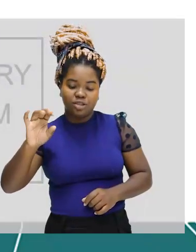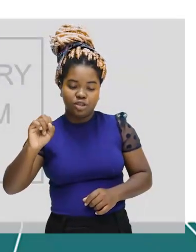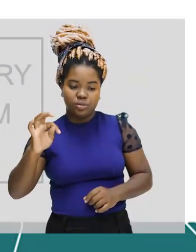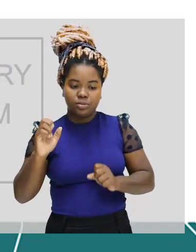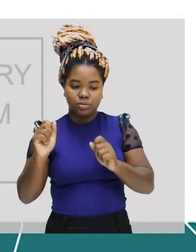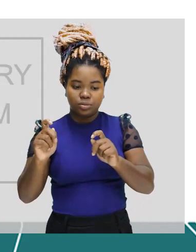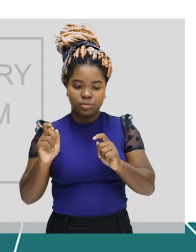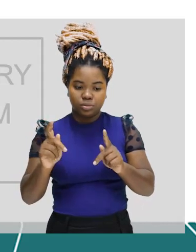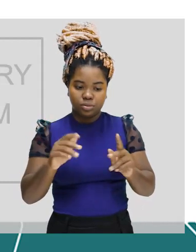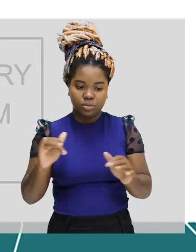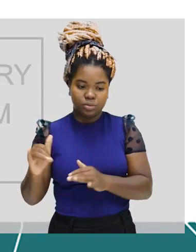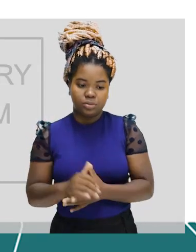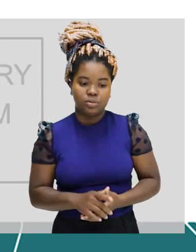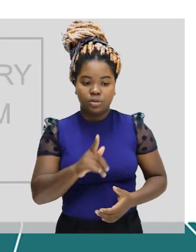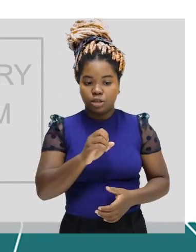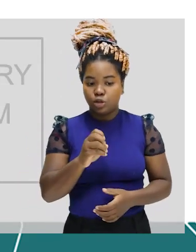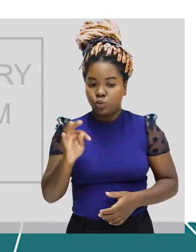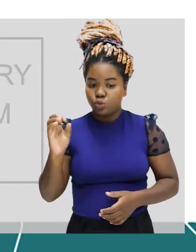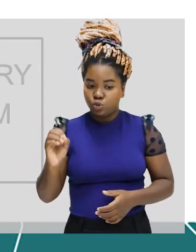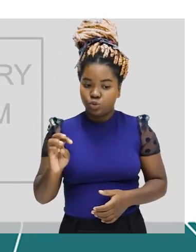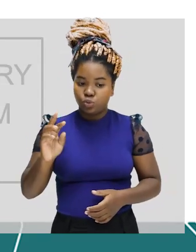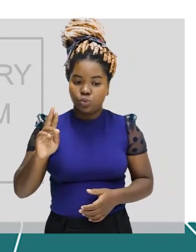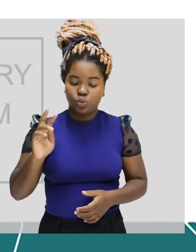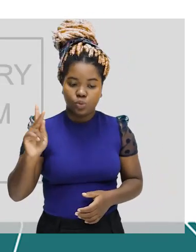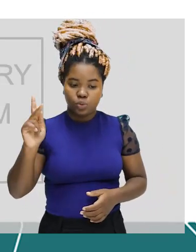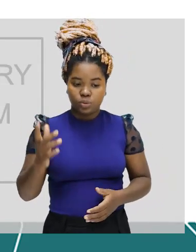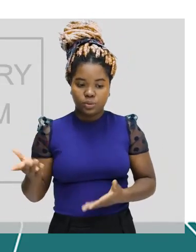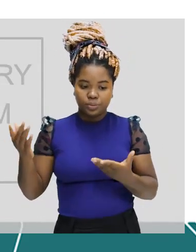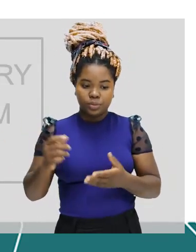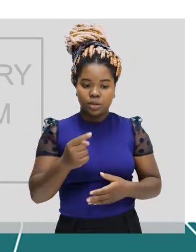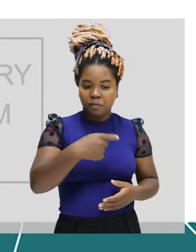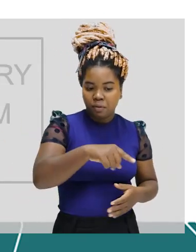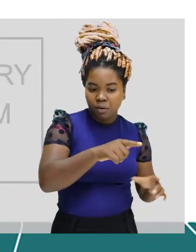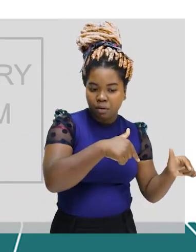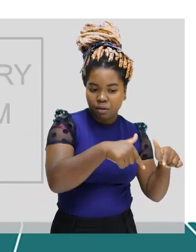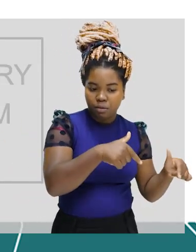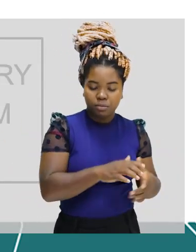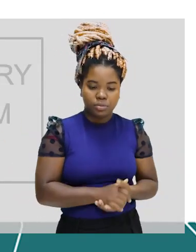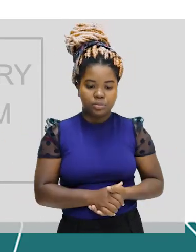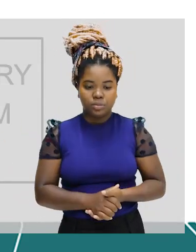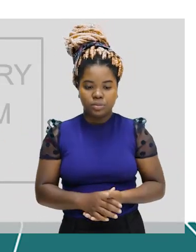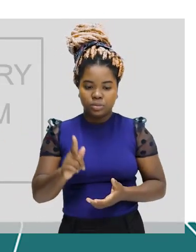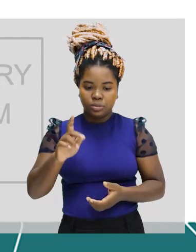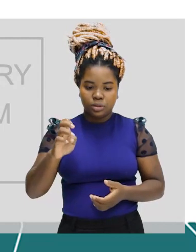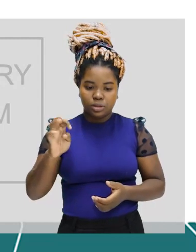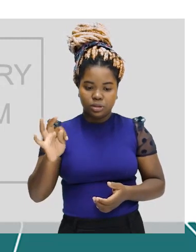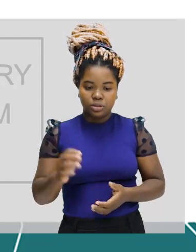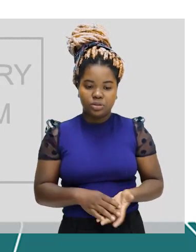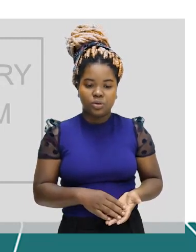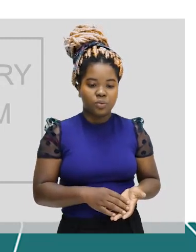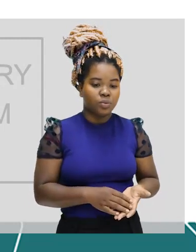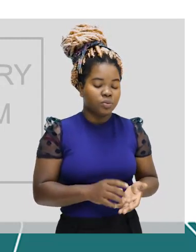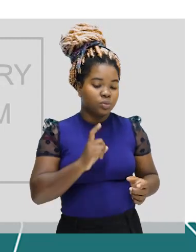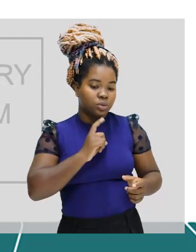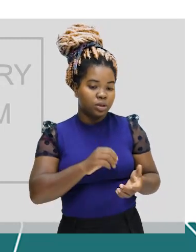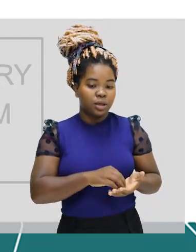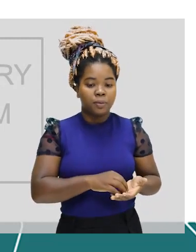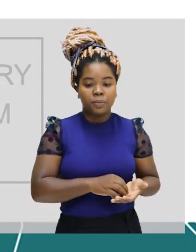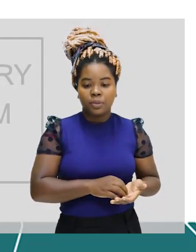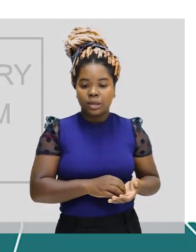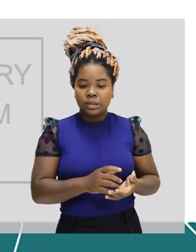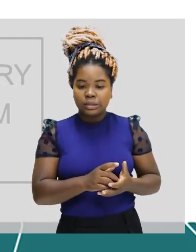to work, ir para o trabalho. Get off work, deixar o trabalho. Então, entrada e